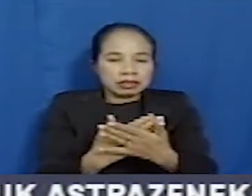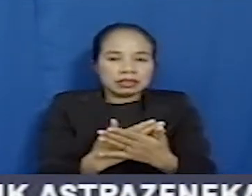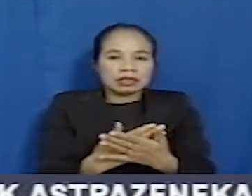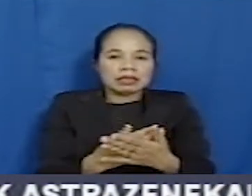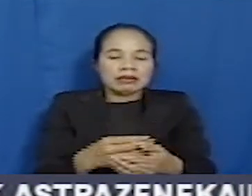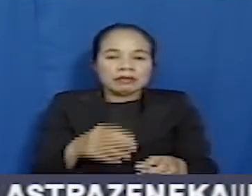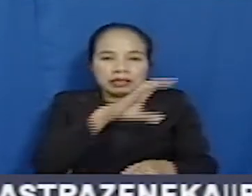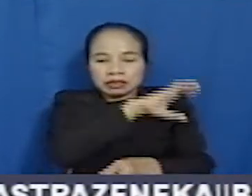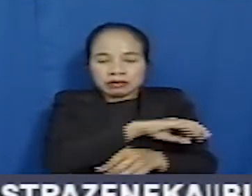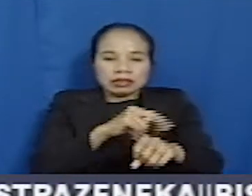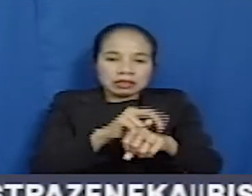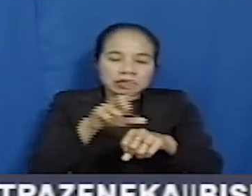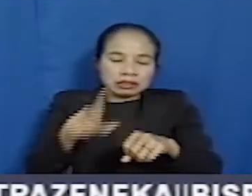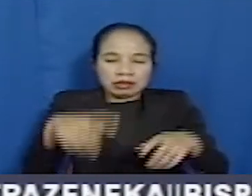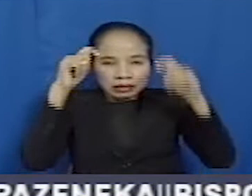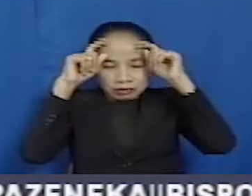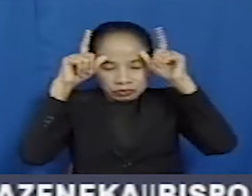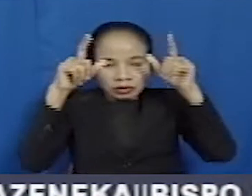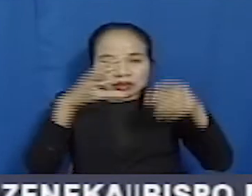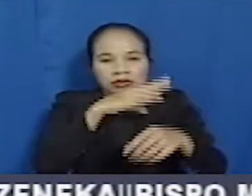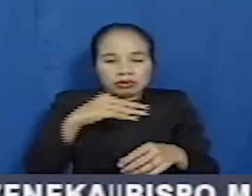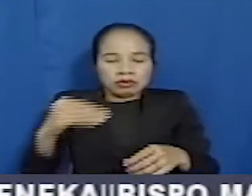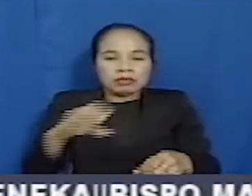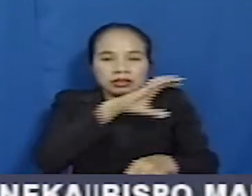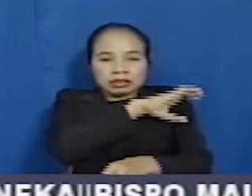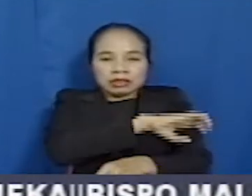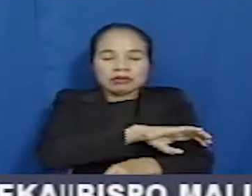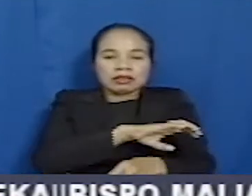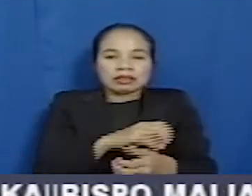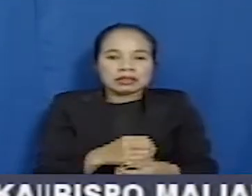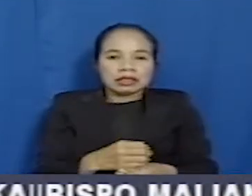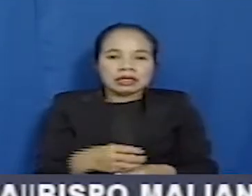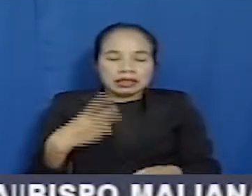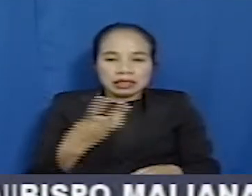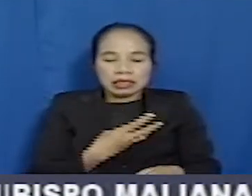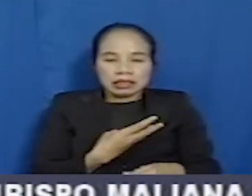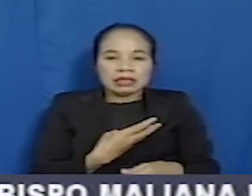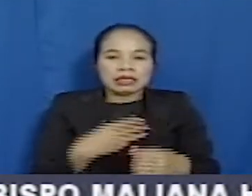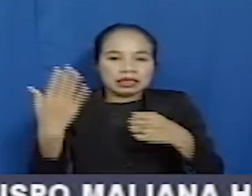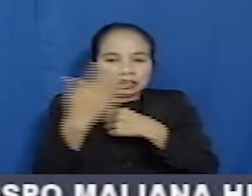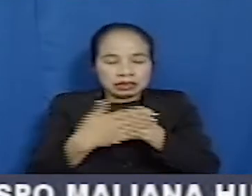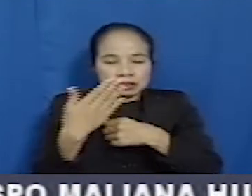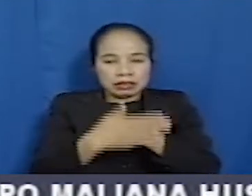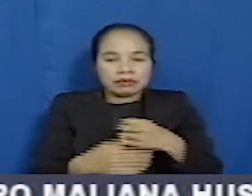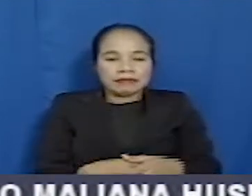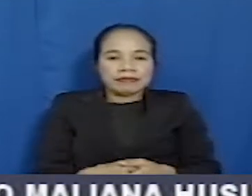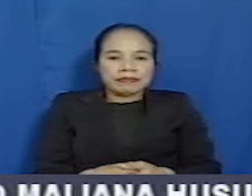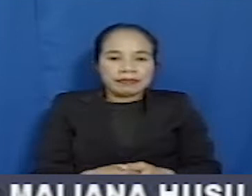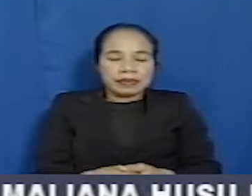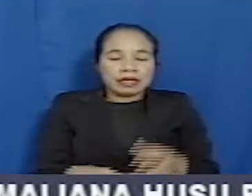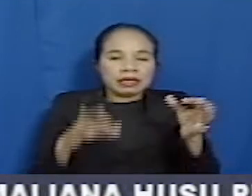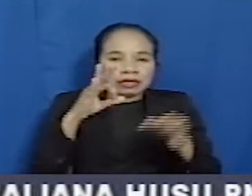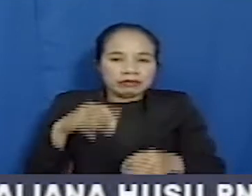para segurança nacional que moleste nian, no mos para segurança iha itania região. Além de